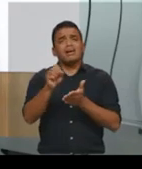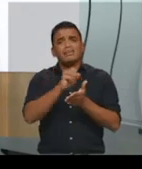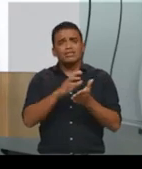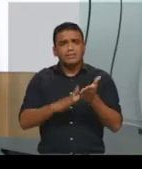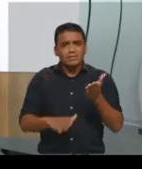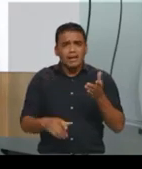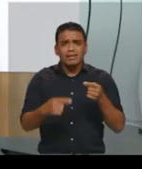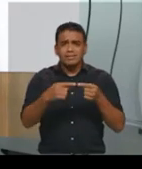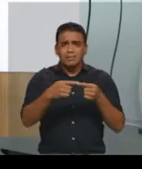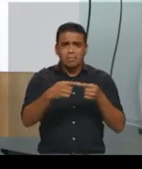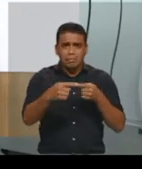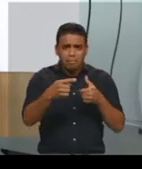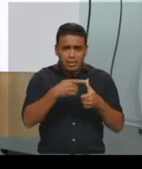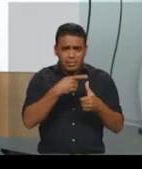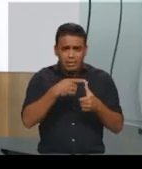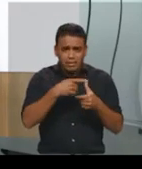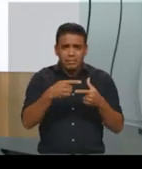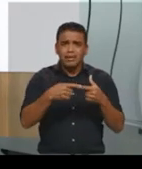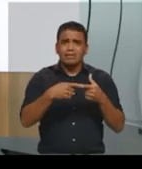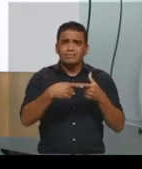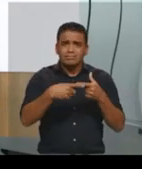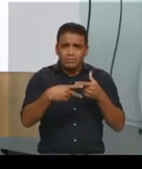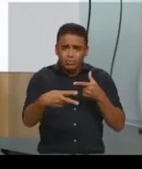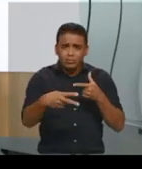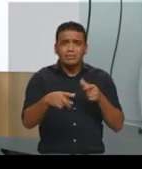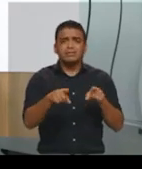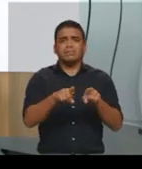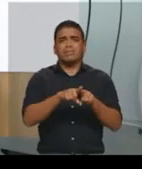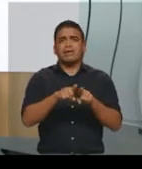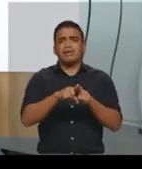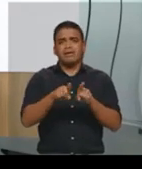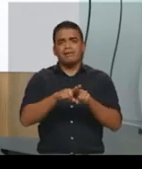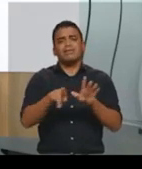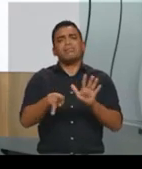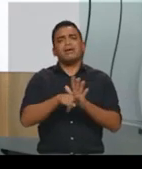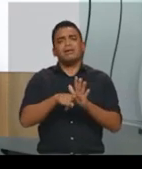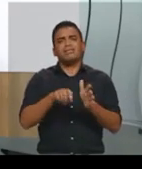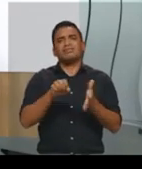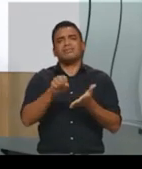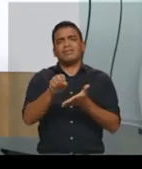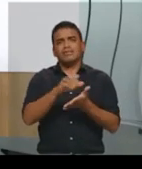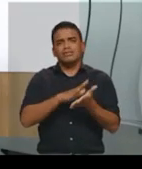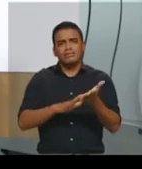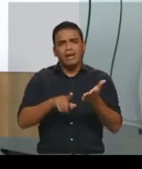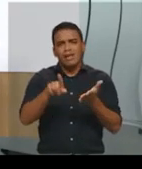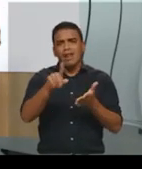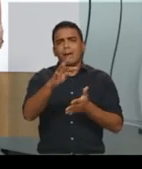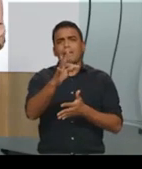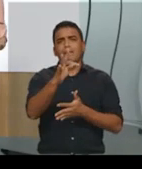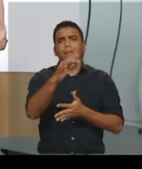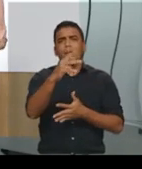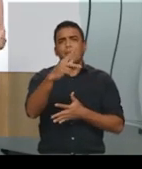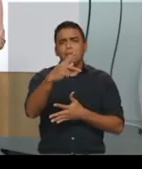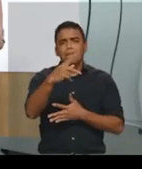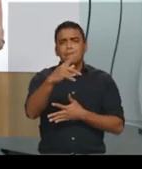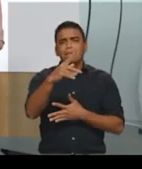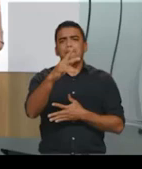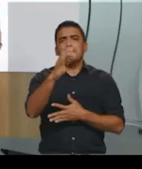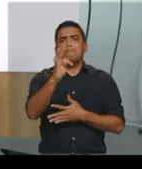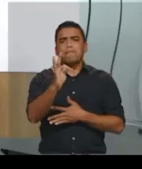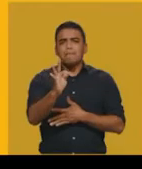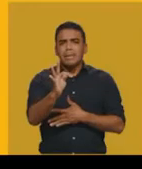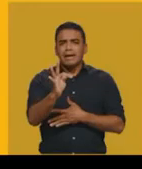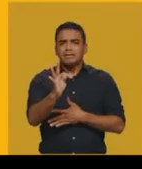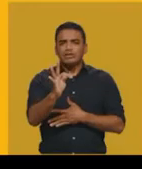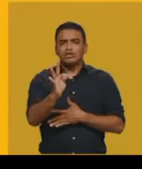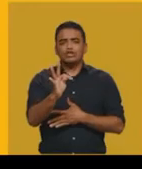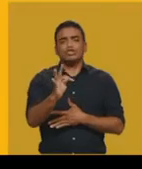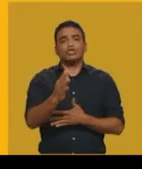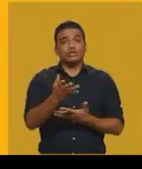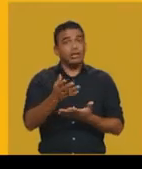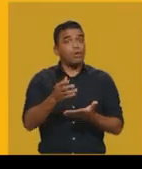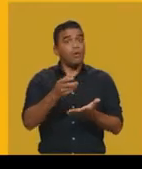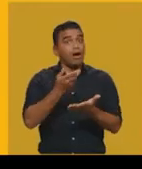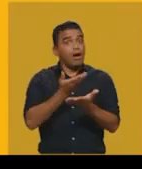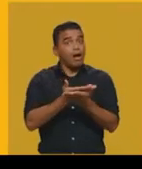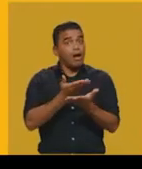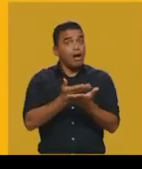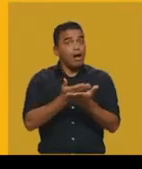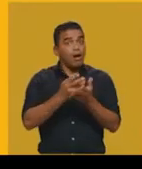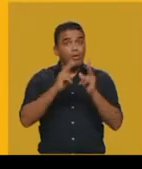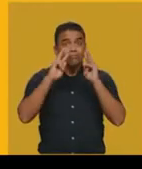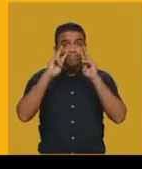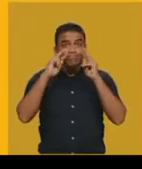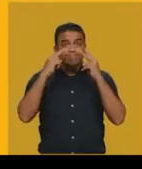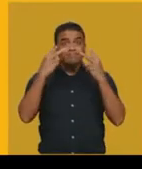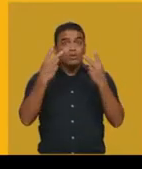primeira semana e da segunda semana do volume 2 do PET. Bom, os objetivos dessa aula será